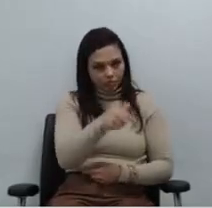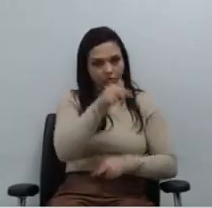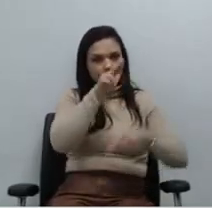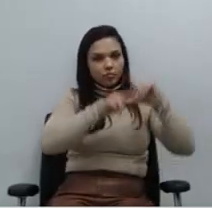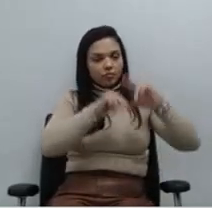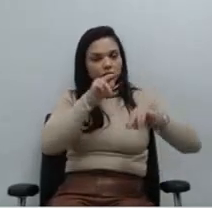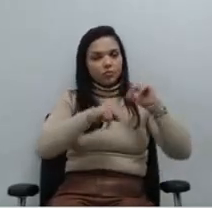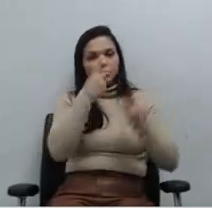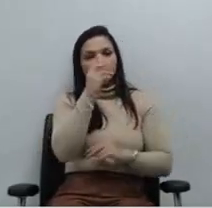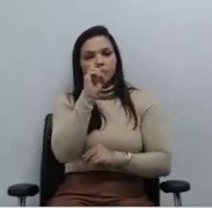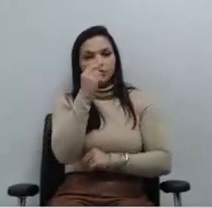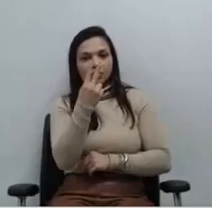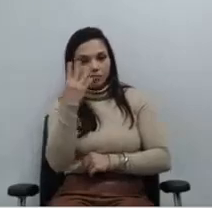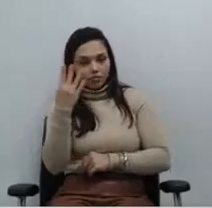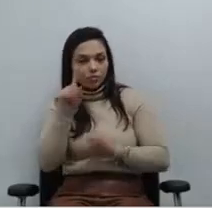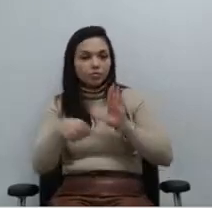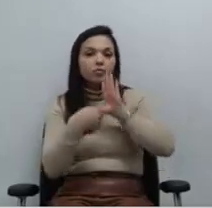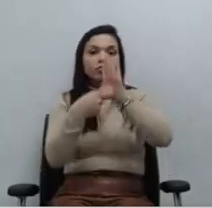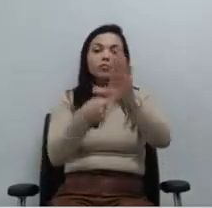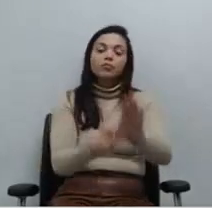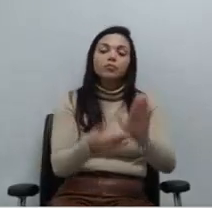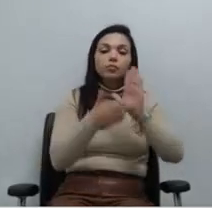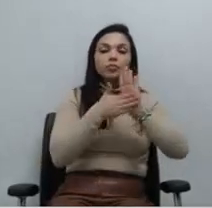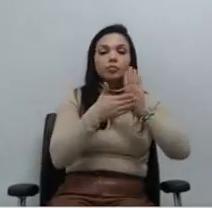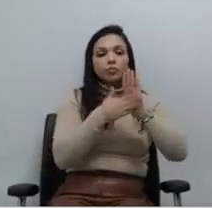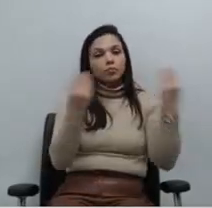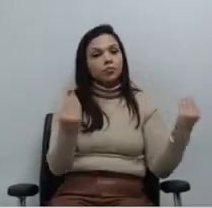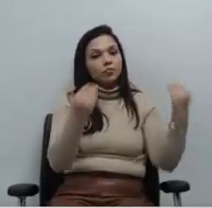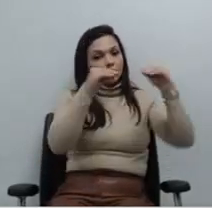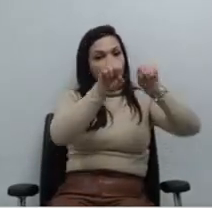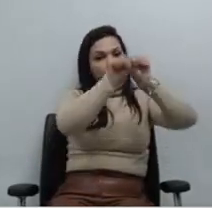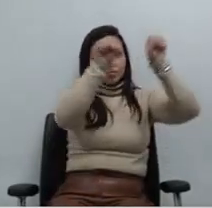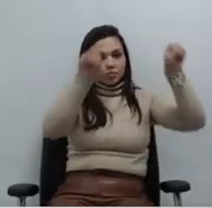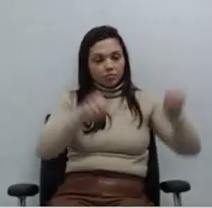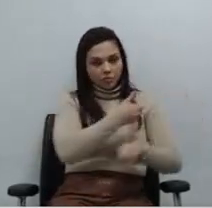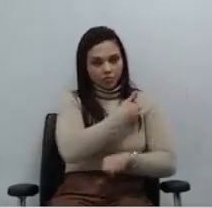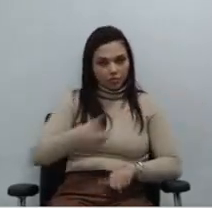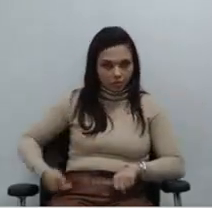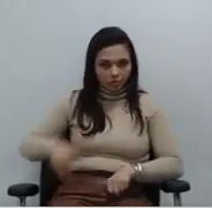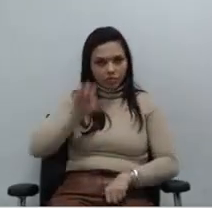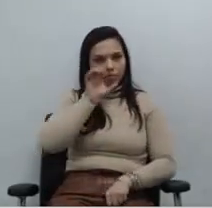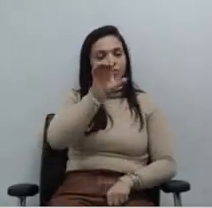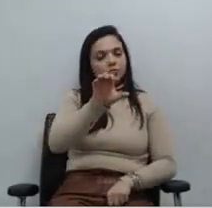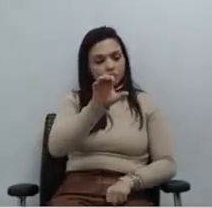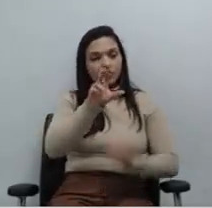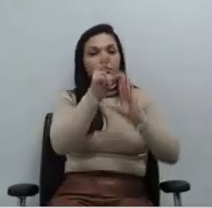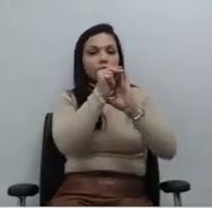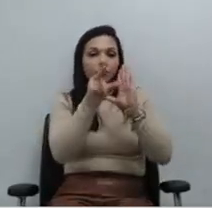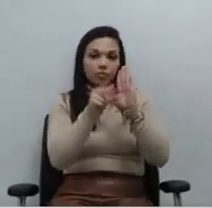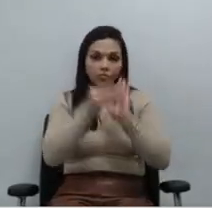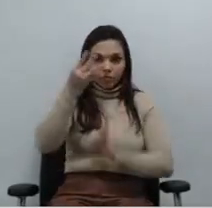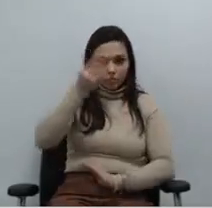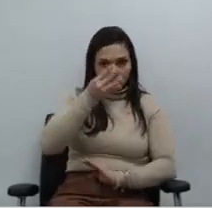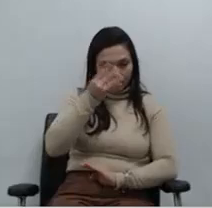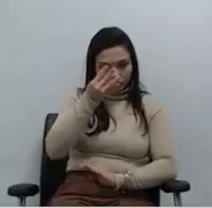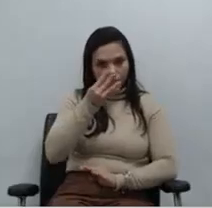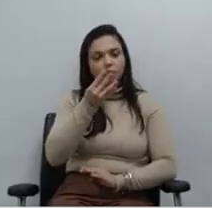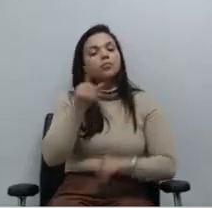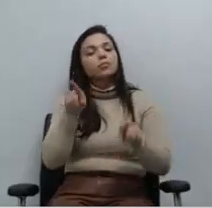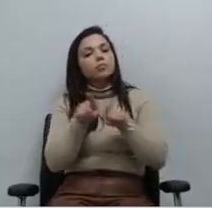27/6/2024 e há prazo para apresentação da proposta de inserção no sistema do Governo do Estado. Prevendo nos artigos 4º e 28